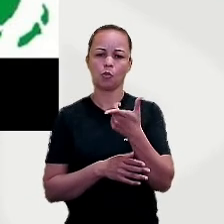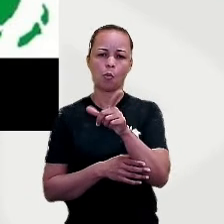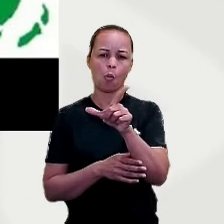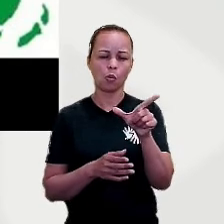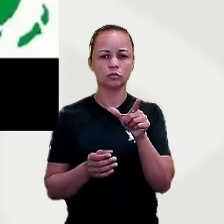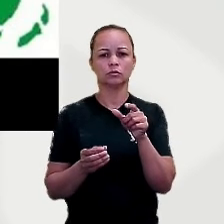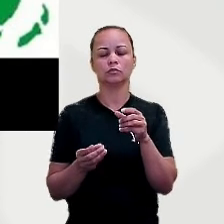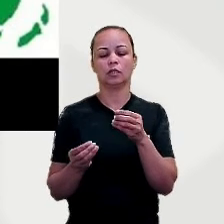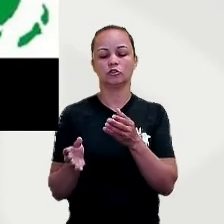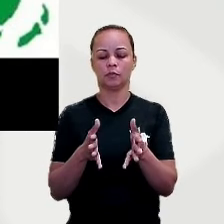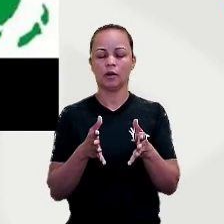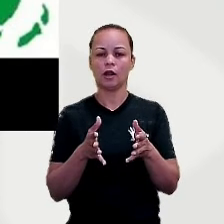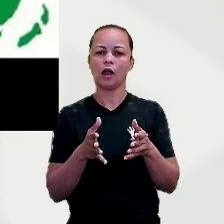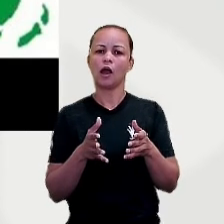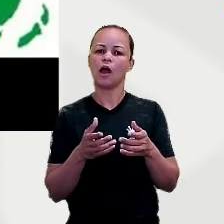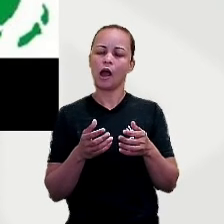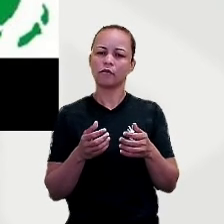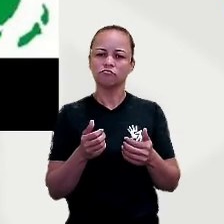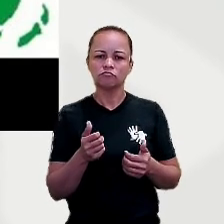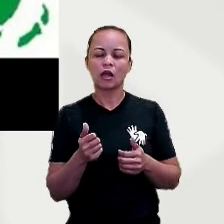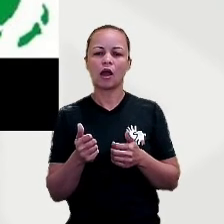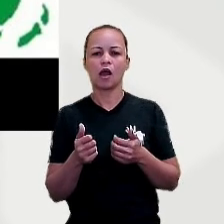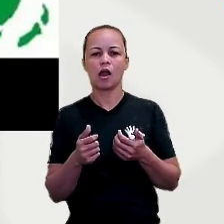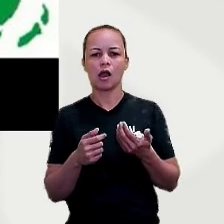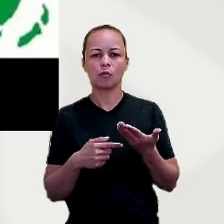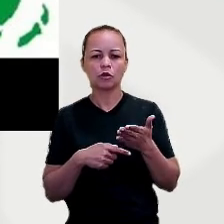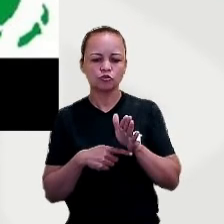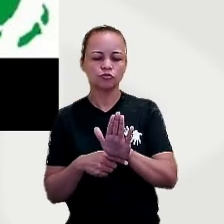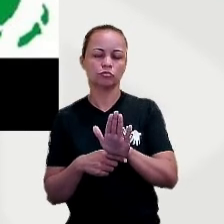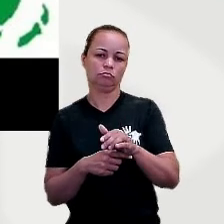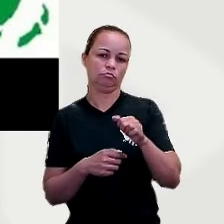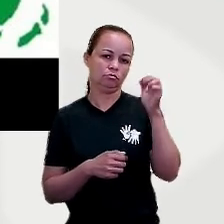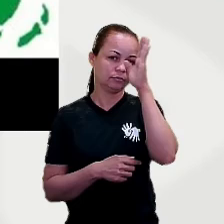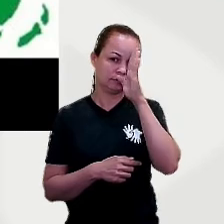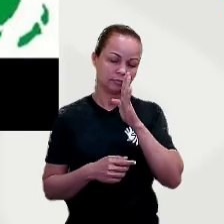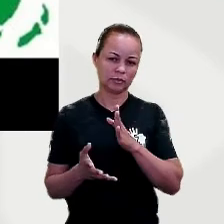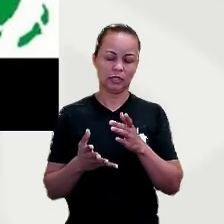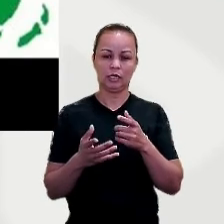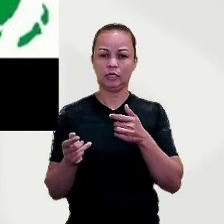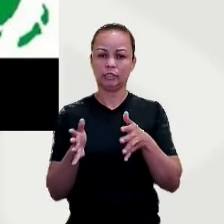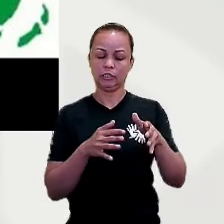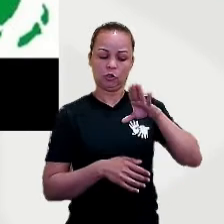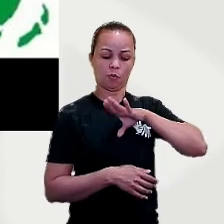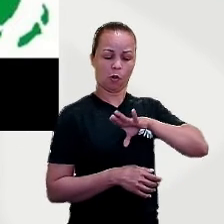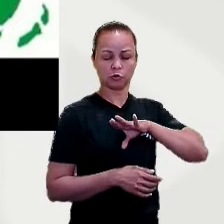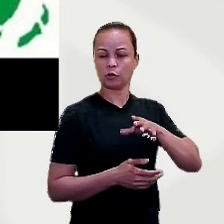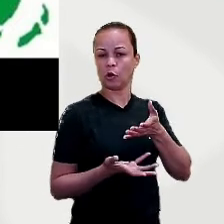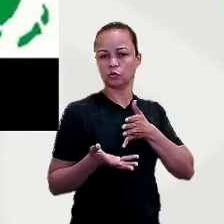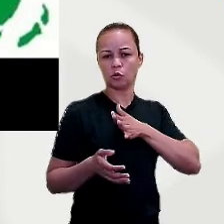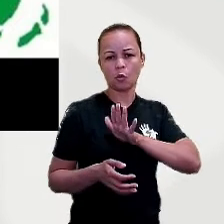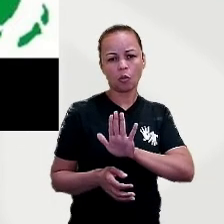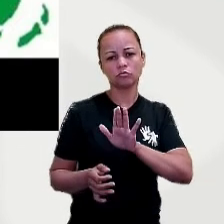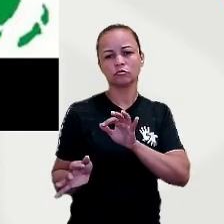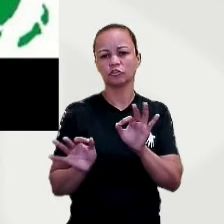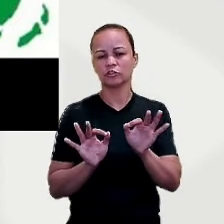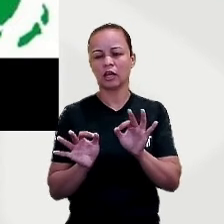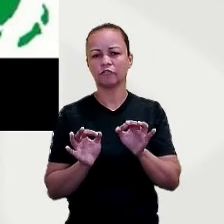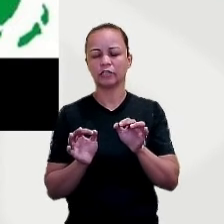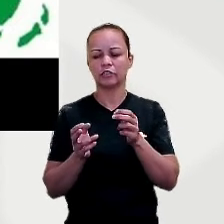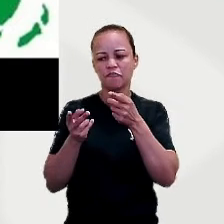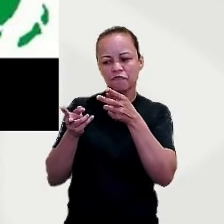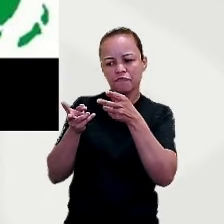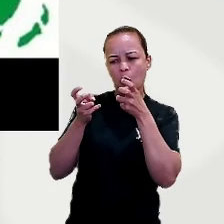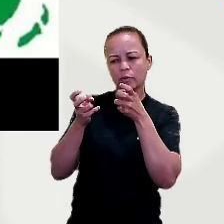faziam a favor do Brasil. E a população de Portugal, a elite portuguesa, não estava gostando disso, não estava gostando de ver que o Brasil